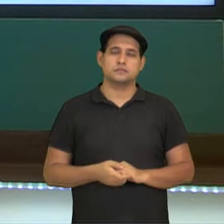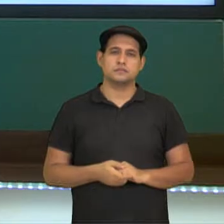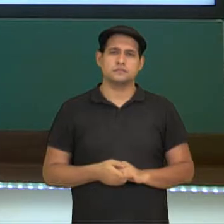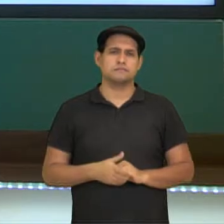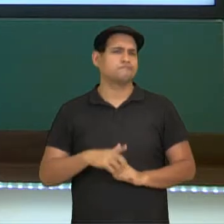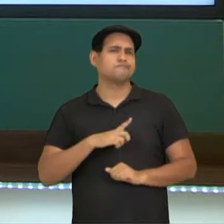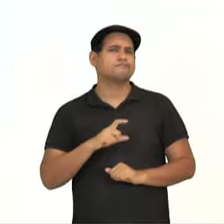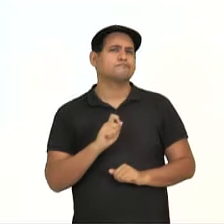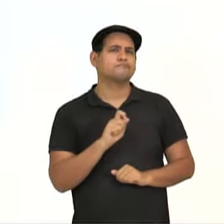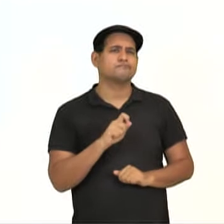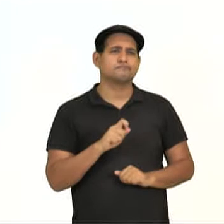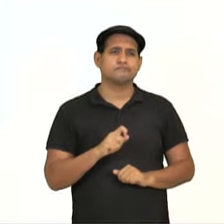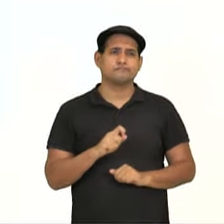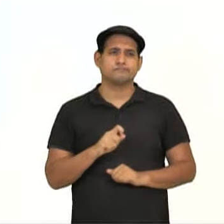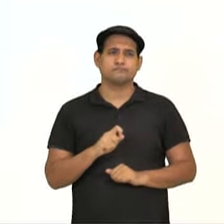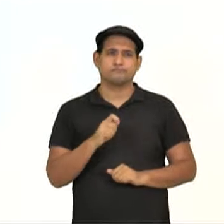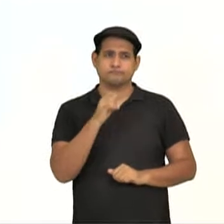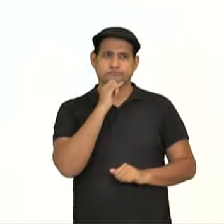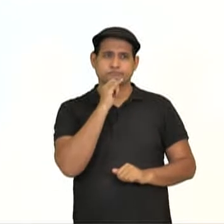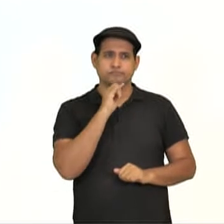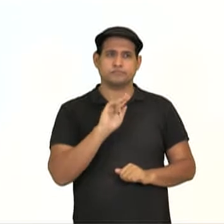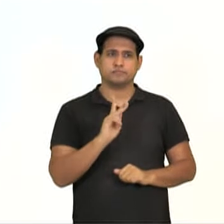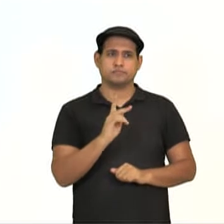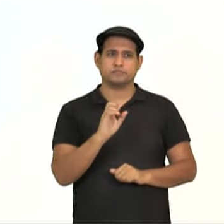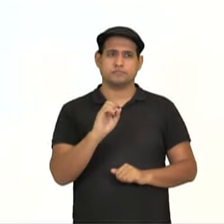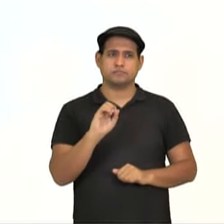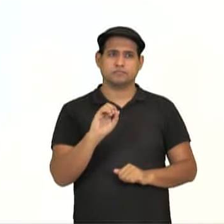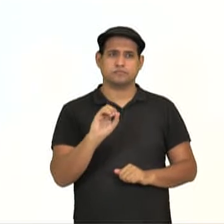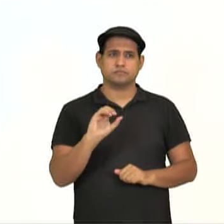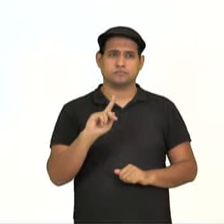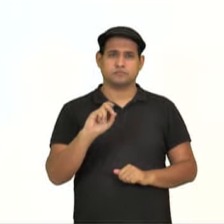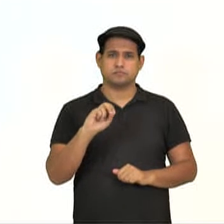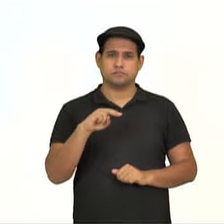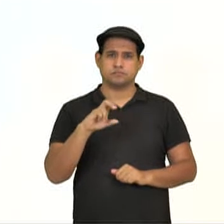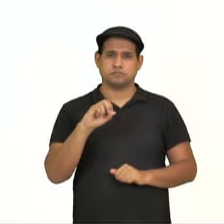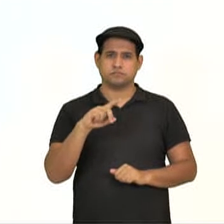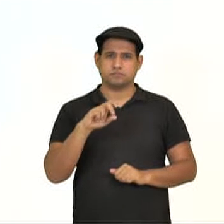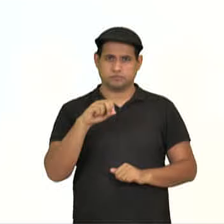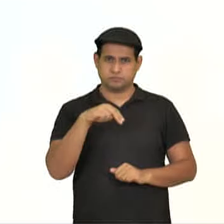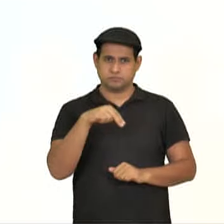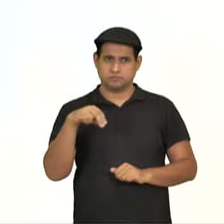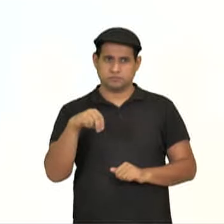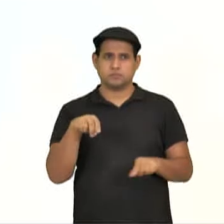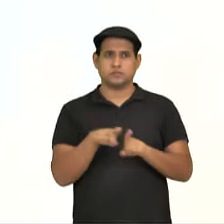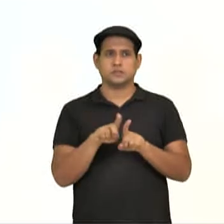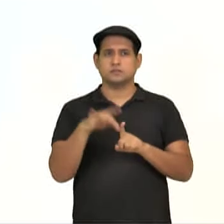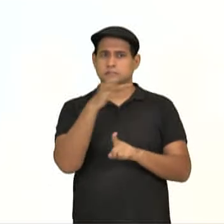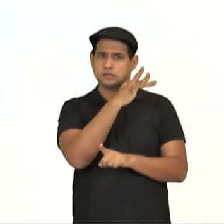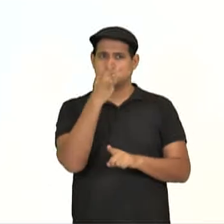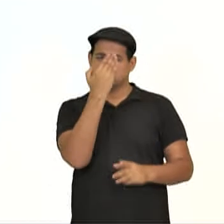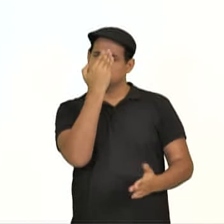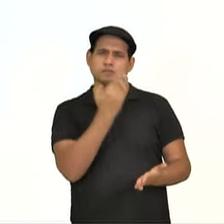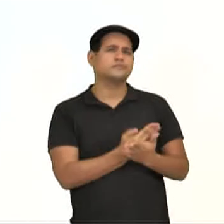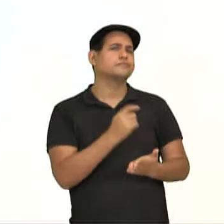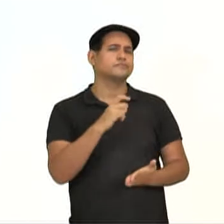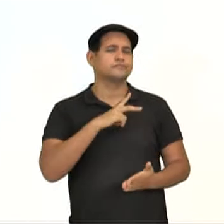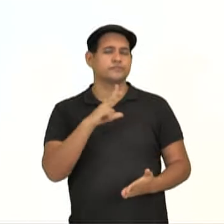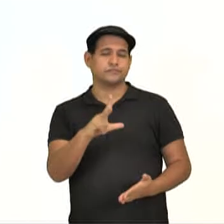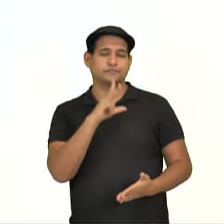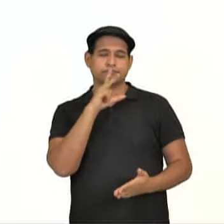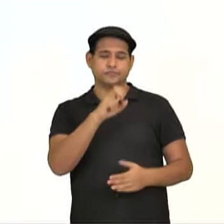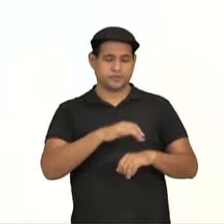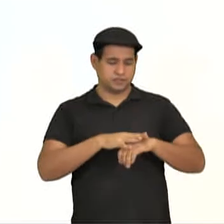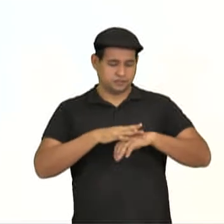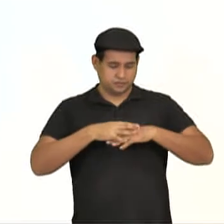Nós temos o Ho'oponopono, é uma técnica havaiana, cujos participantes acreditam ter poder de